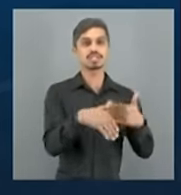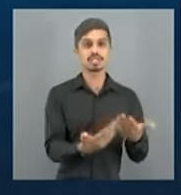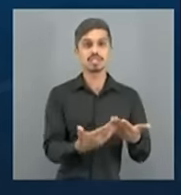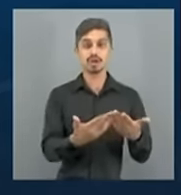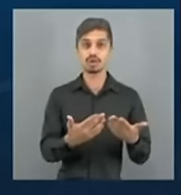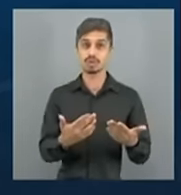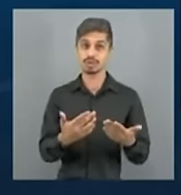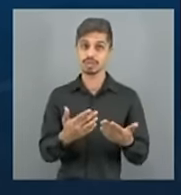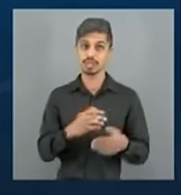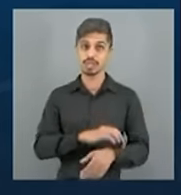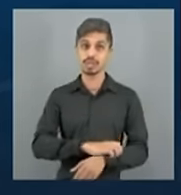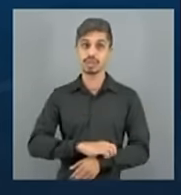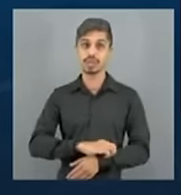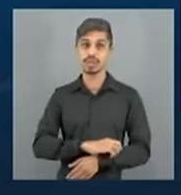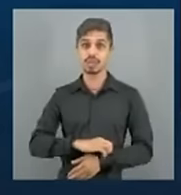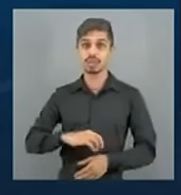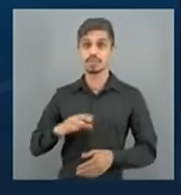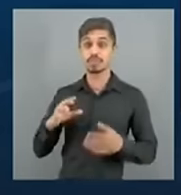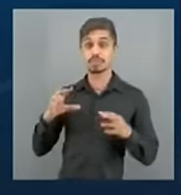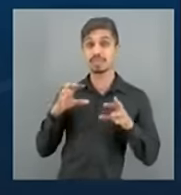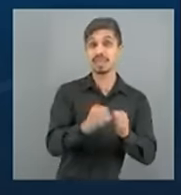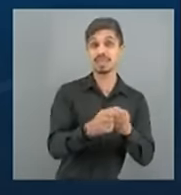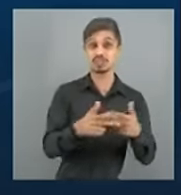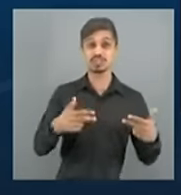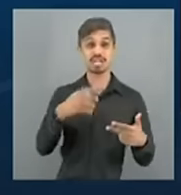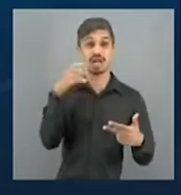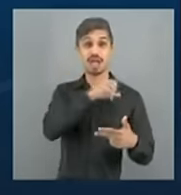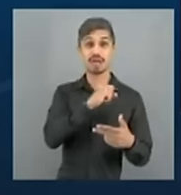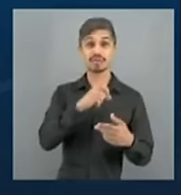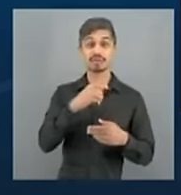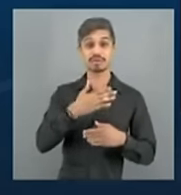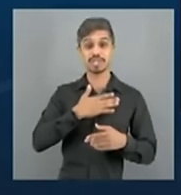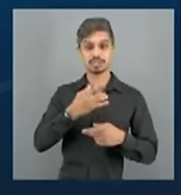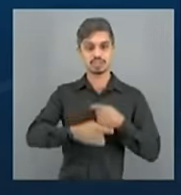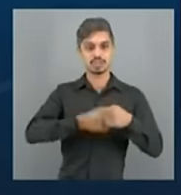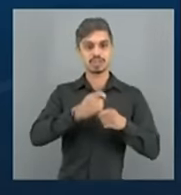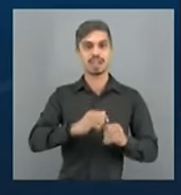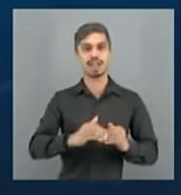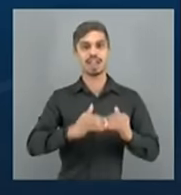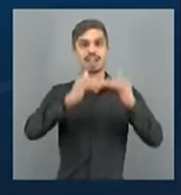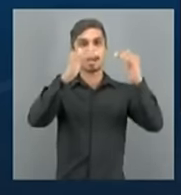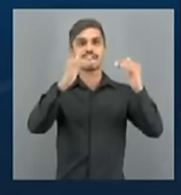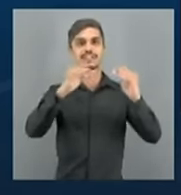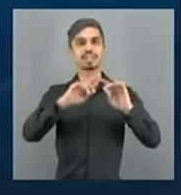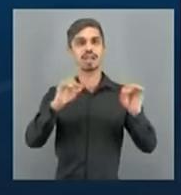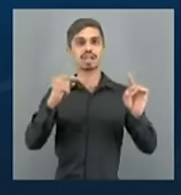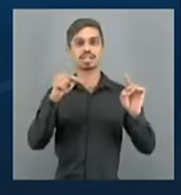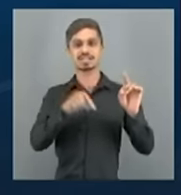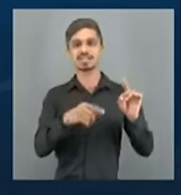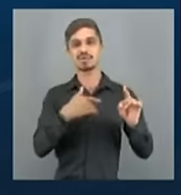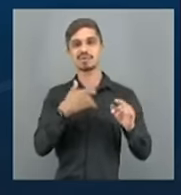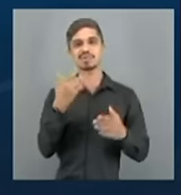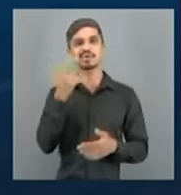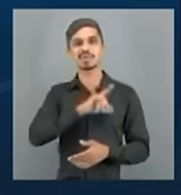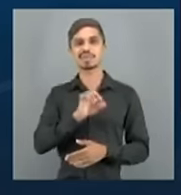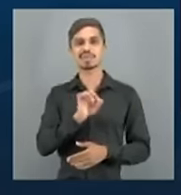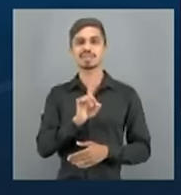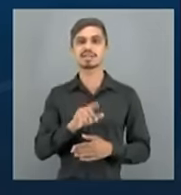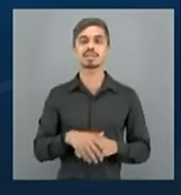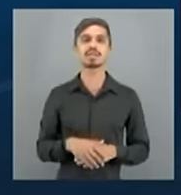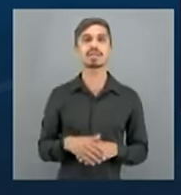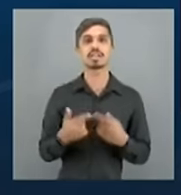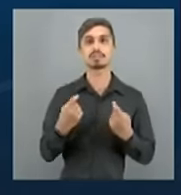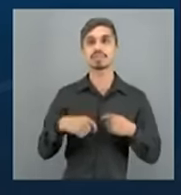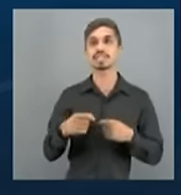eu peguei muito rápido a proporção que o meu negócio ia girar. Então, eu falei, pô, aqui eu não vou ganhar pouco. Então, eu preciso ter